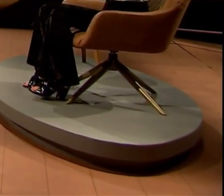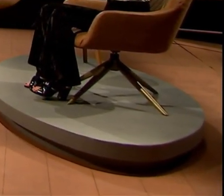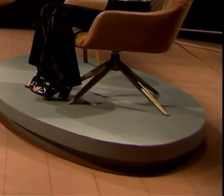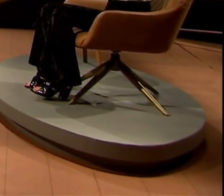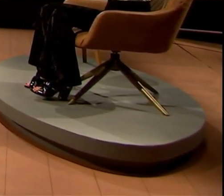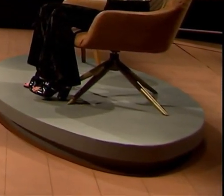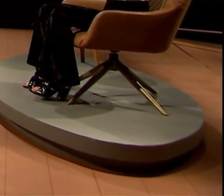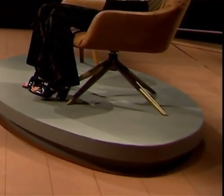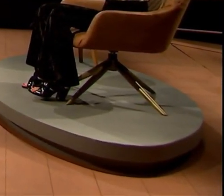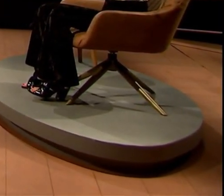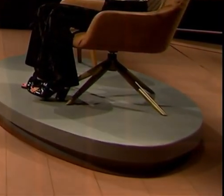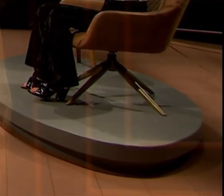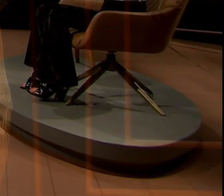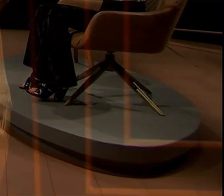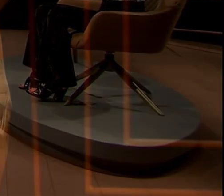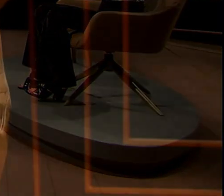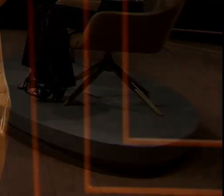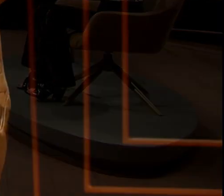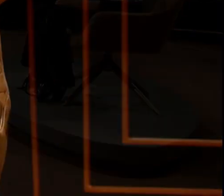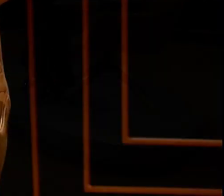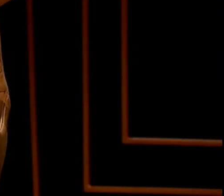qui bat.